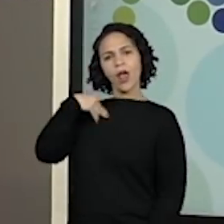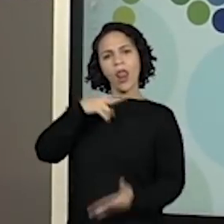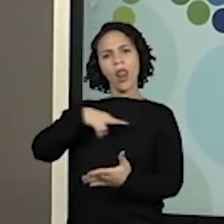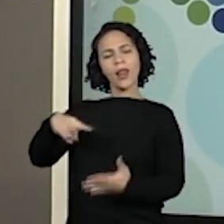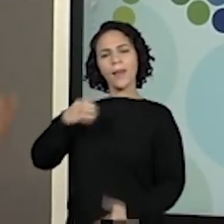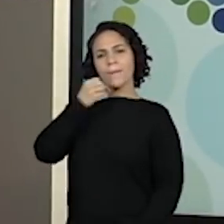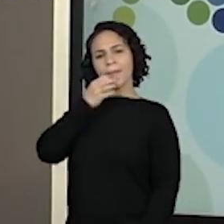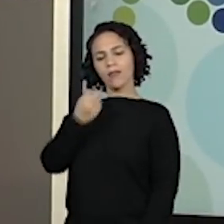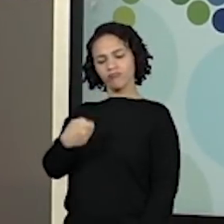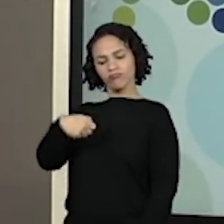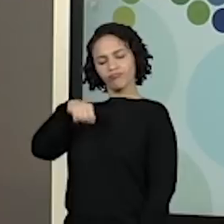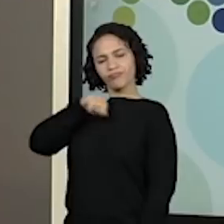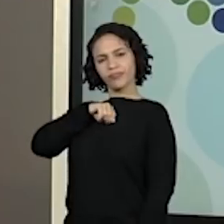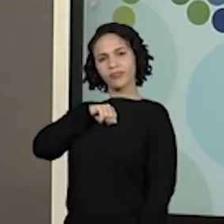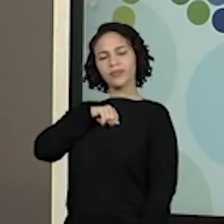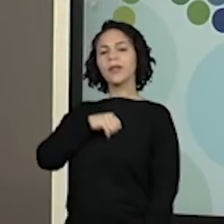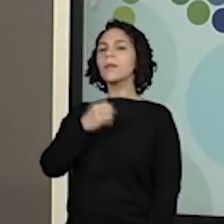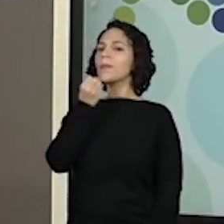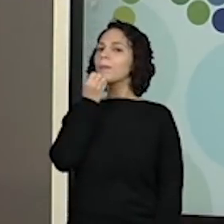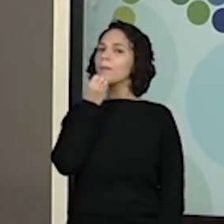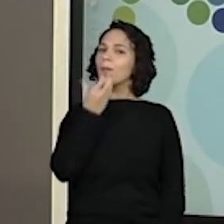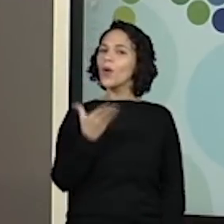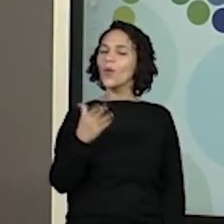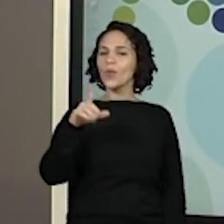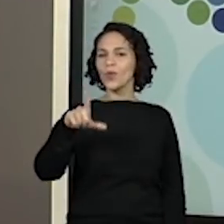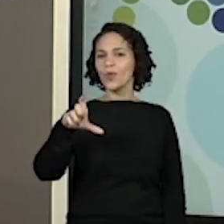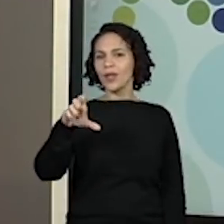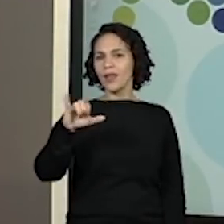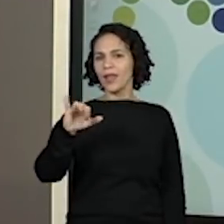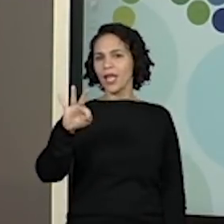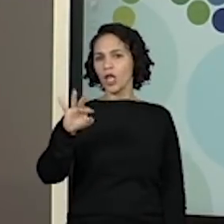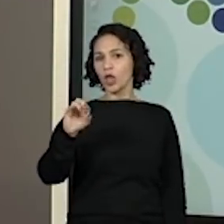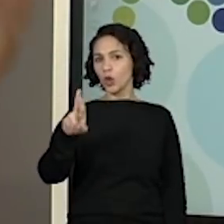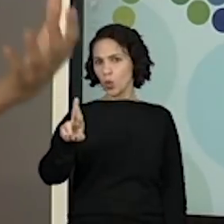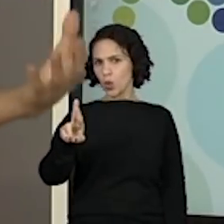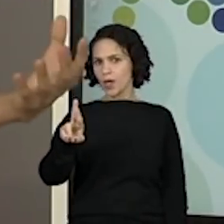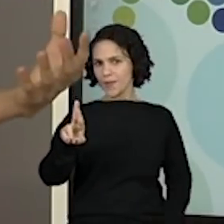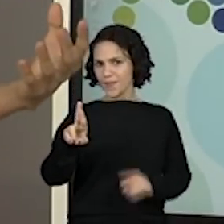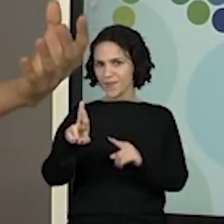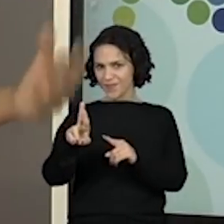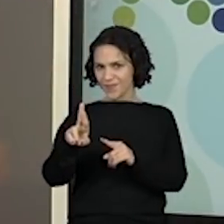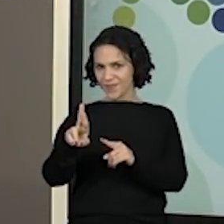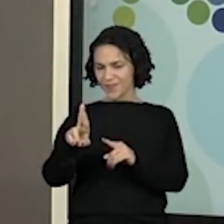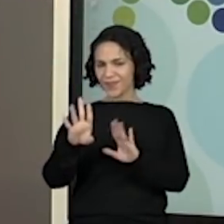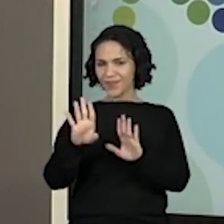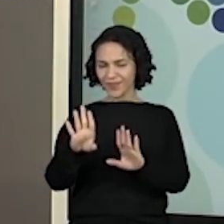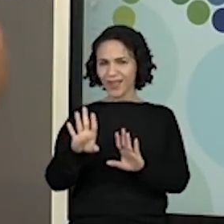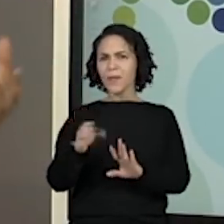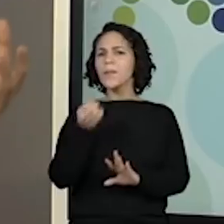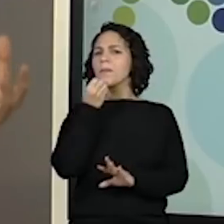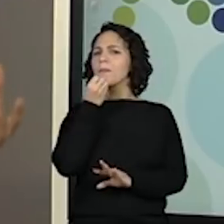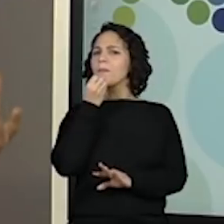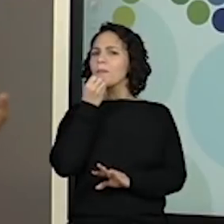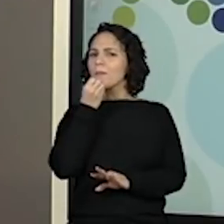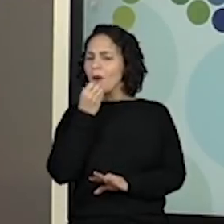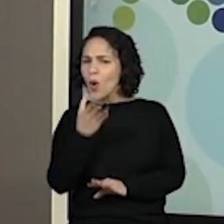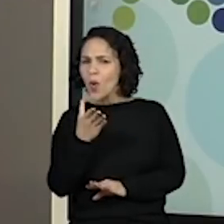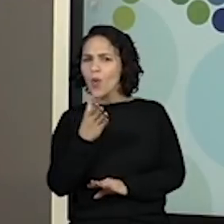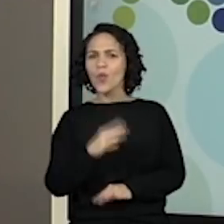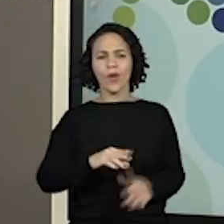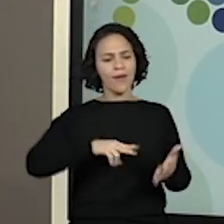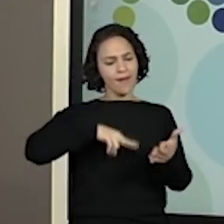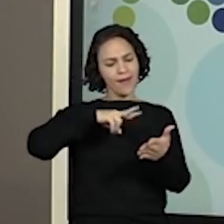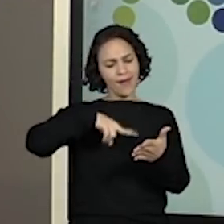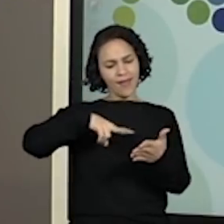Ou melhorando a pergunta, um bom leitor, ele é feito ou ele foi feito por quantas leituras e